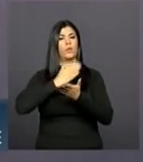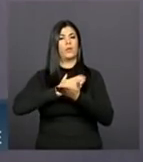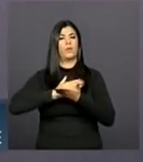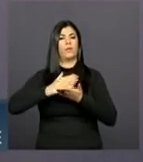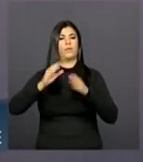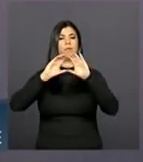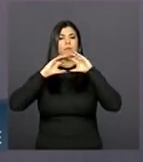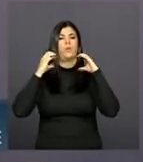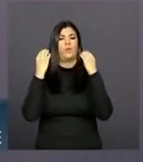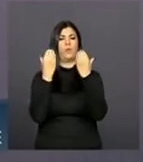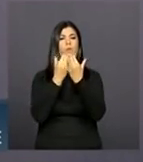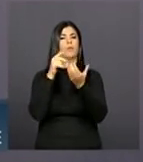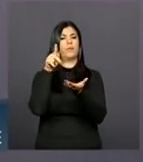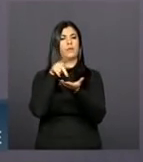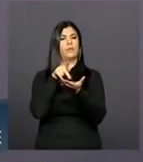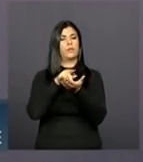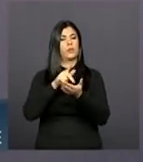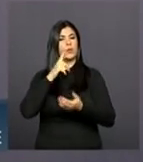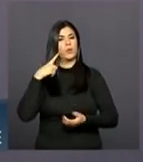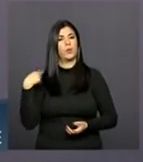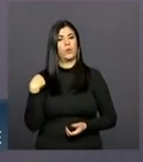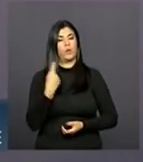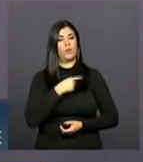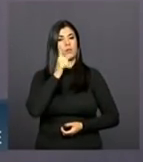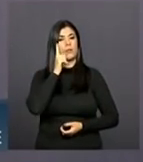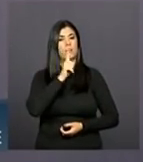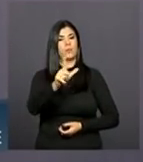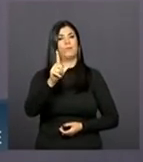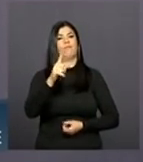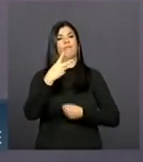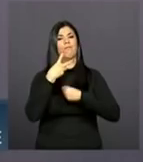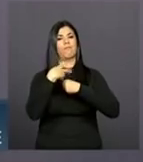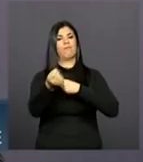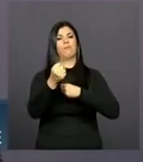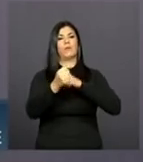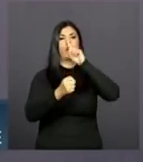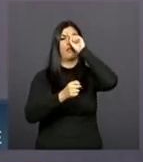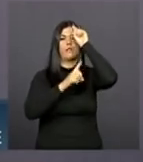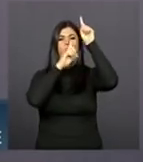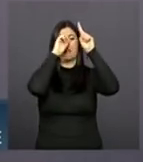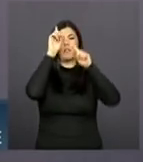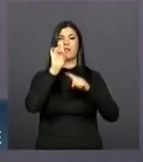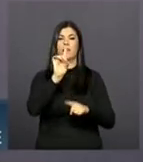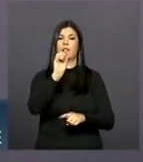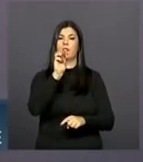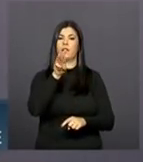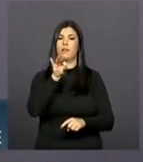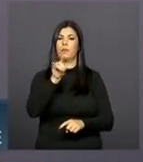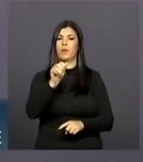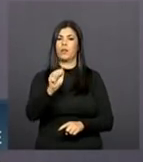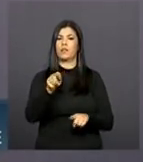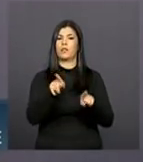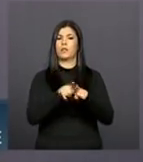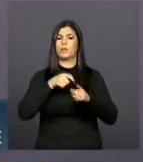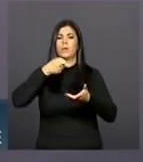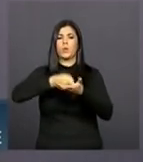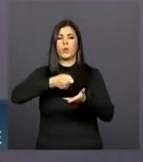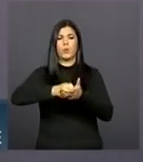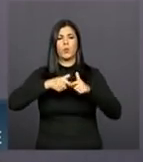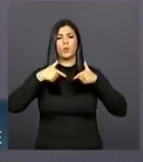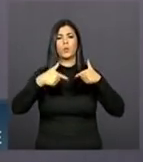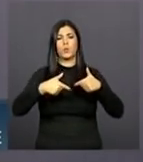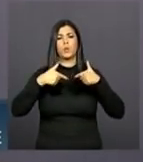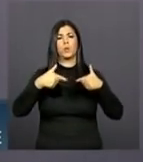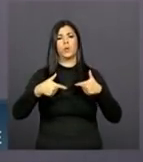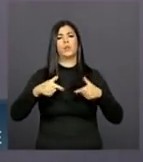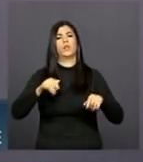Verdade nós reconquistamos a democracia a nossa maneira por meio de lutas duras